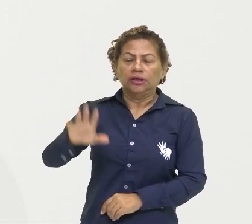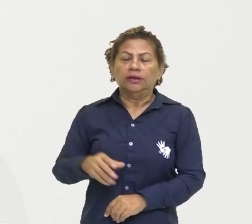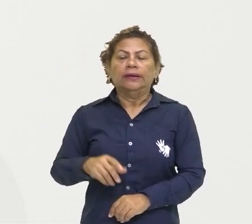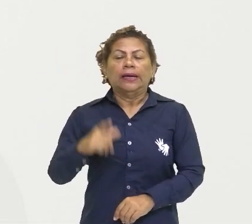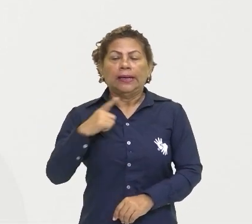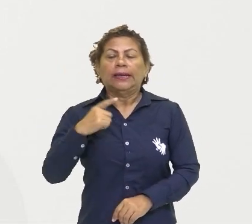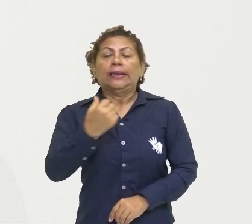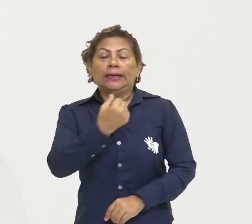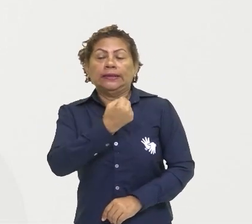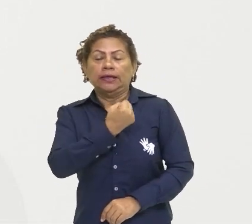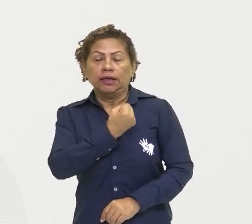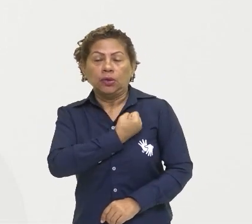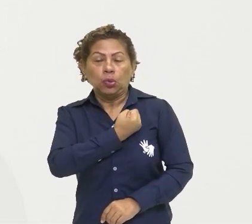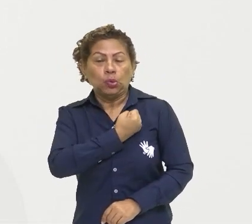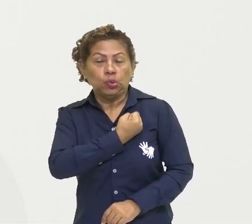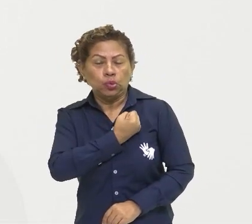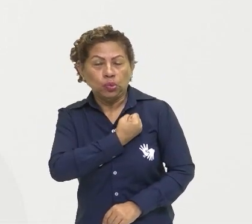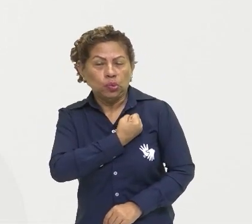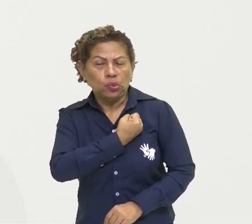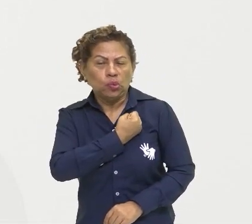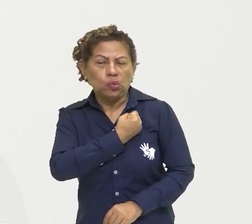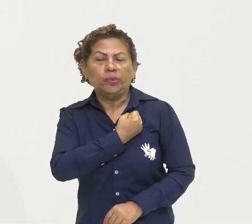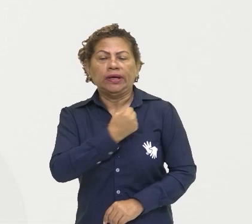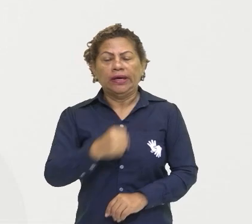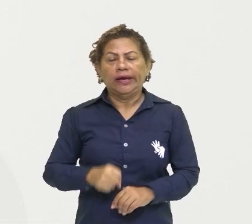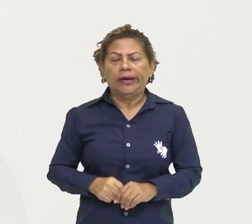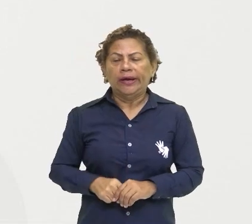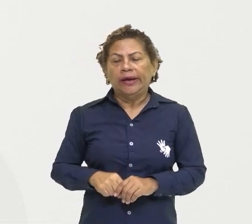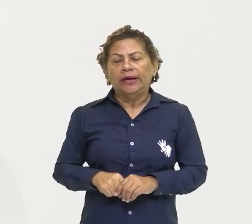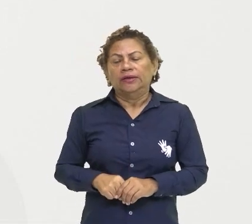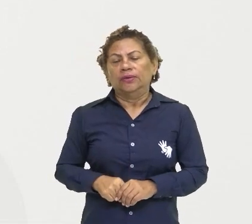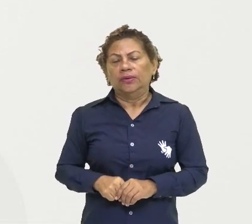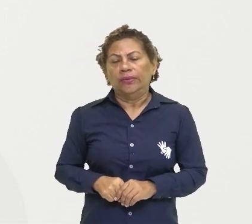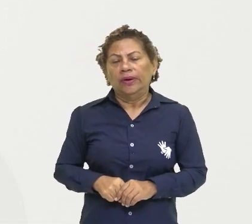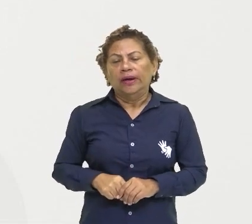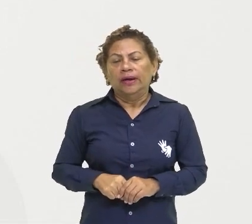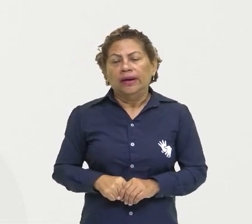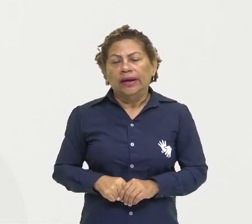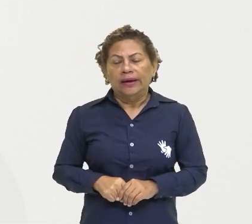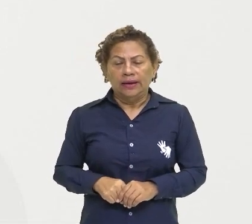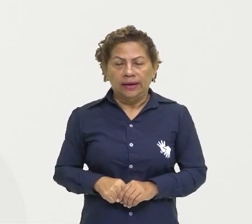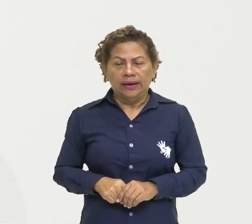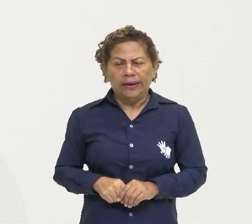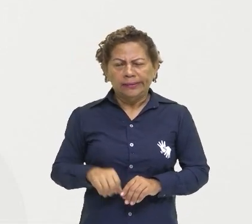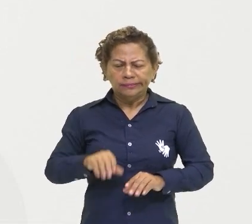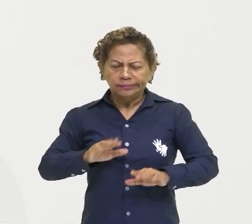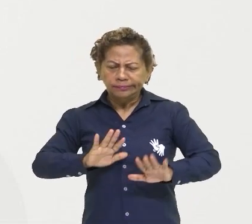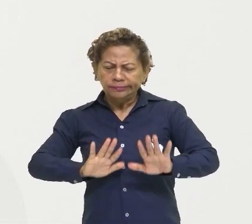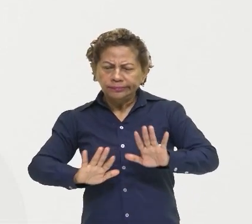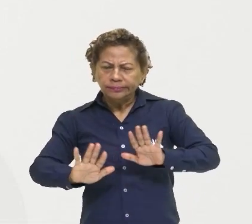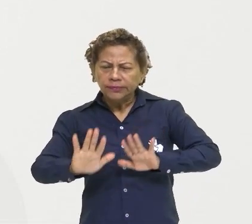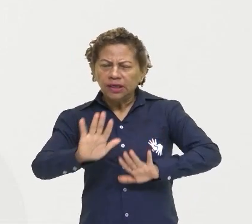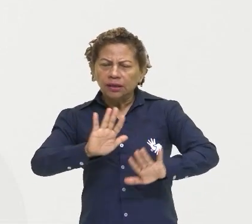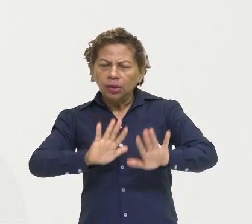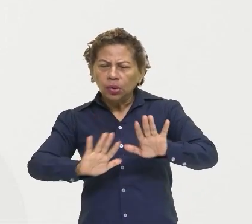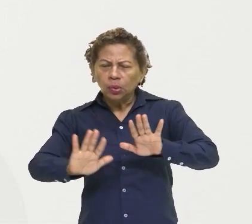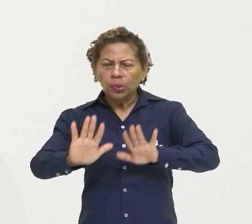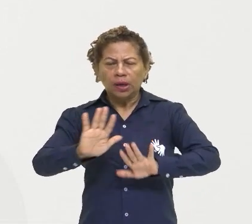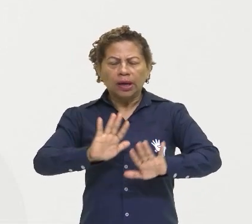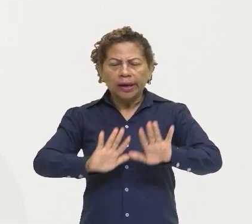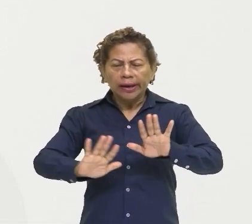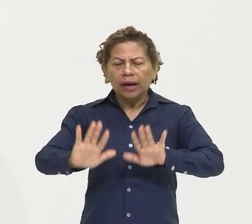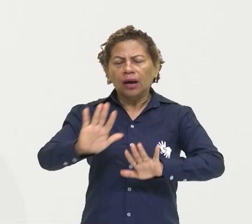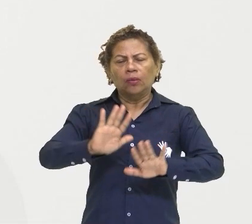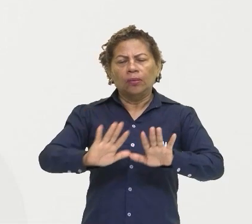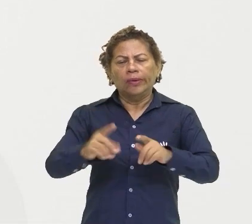a Oceania, eles permanecem estáveis, mas tendendo para um crescimento já bastante lento, e